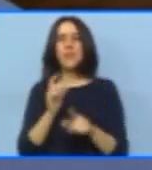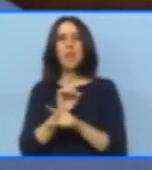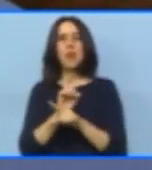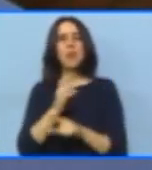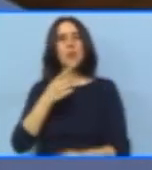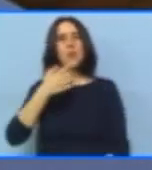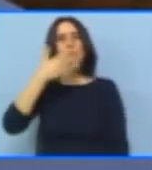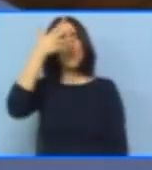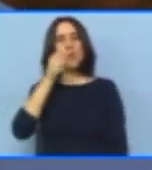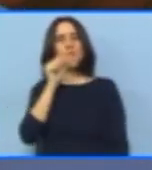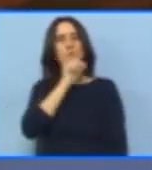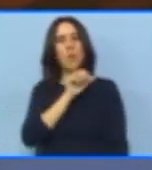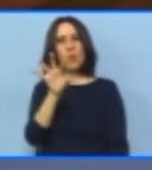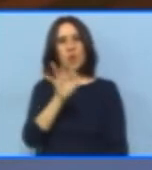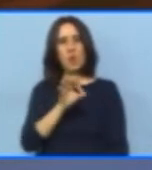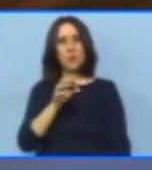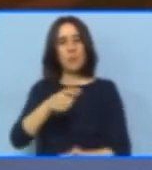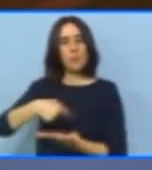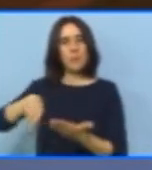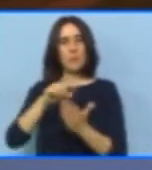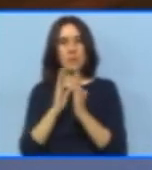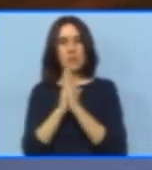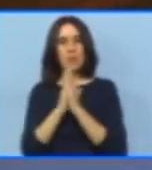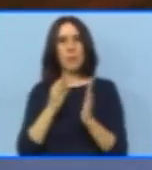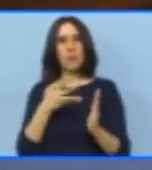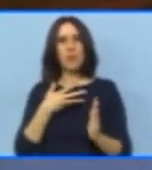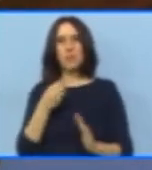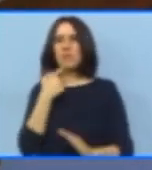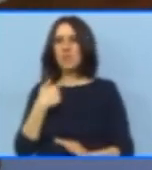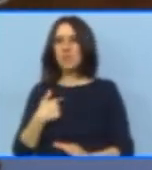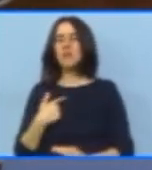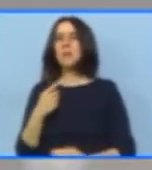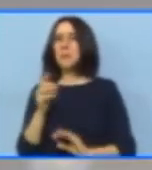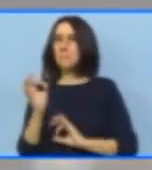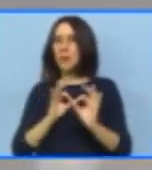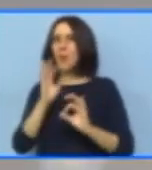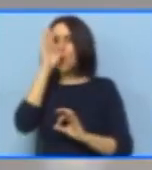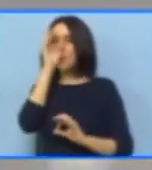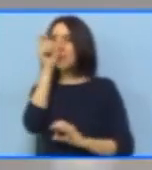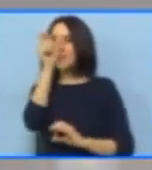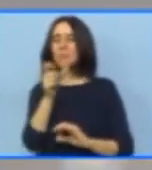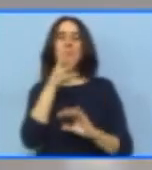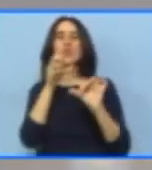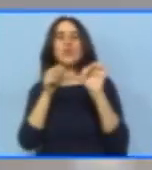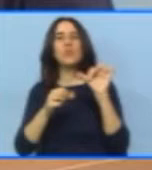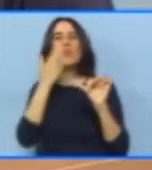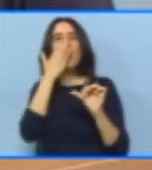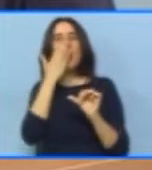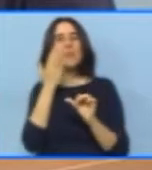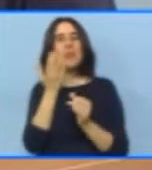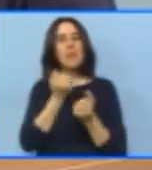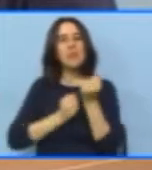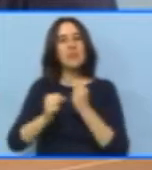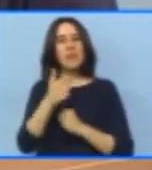ele foi eleito, estávamos na Praça de São Pedro, me dizia: preparem-se porque este homem tem discursos como quem dança o tango. Isto é,